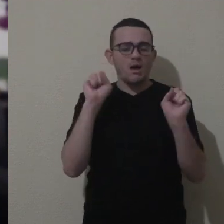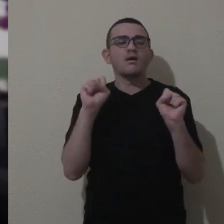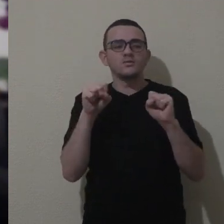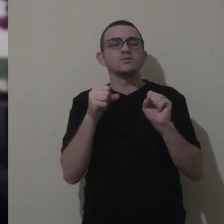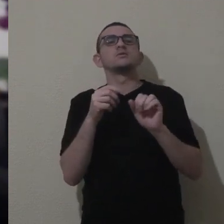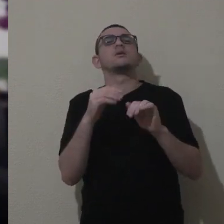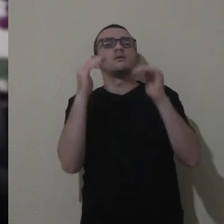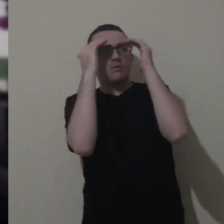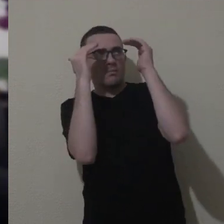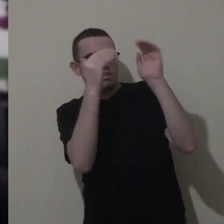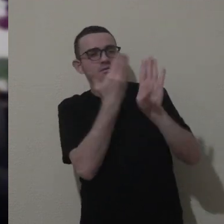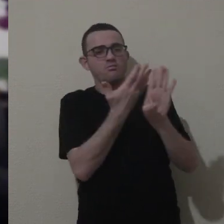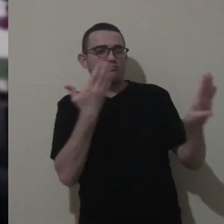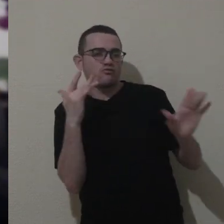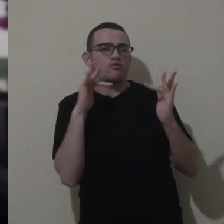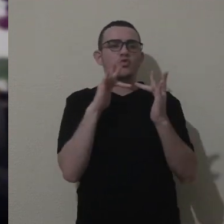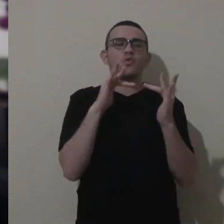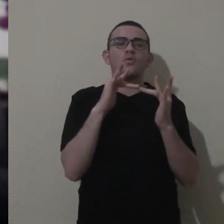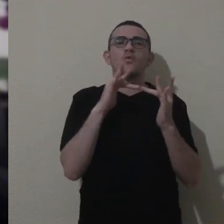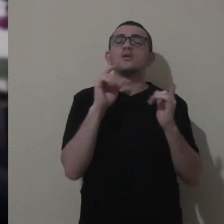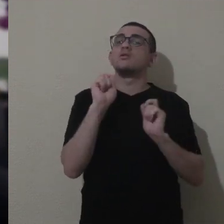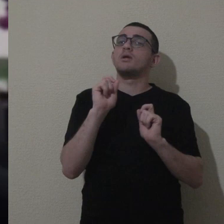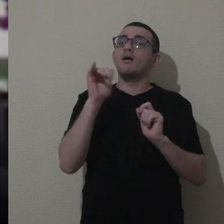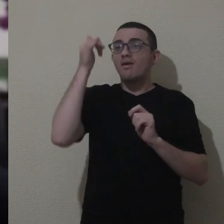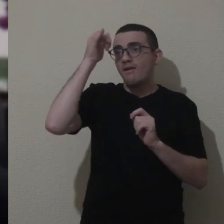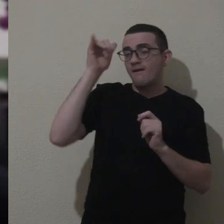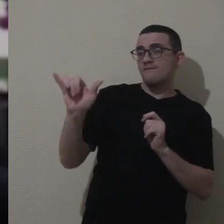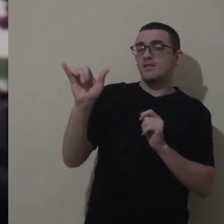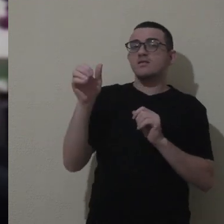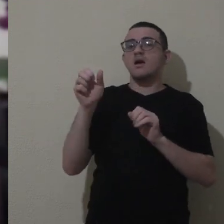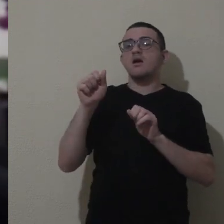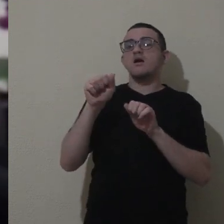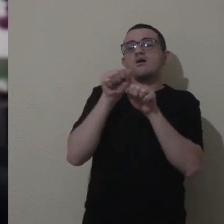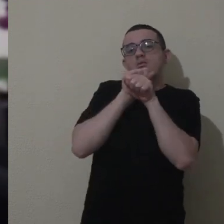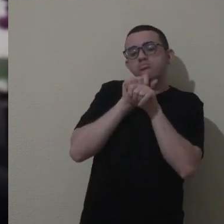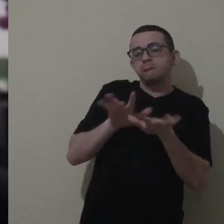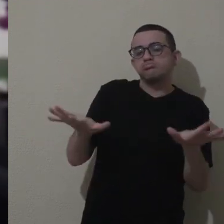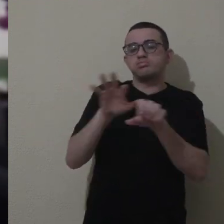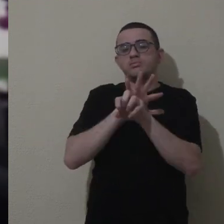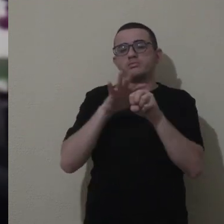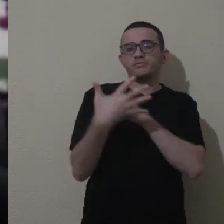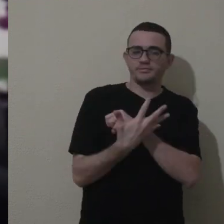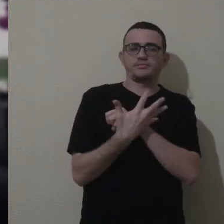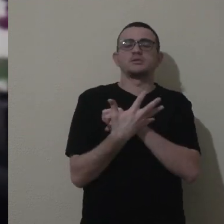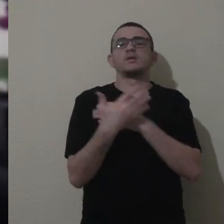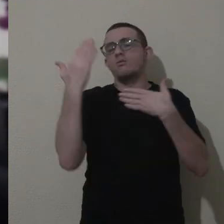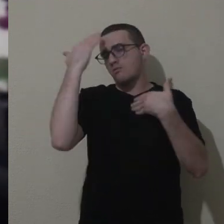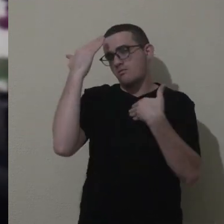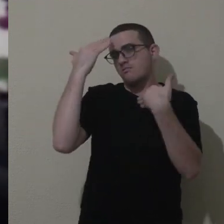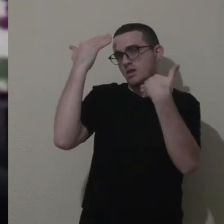né, respeitando esse limite para evitar a questão de transmissão da Covid-19.